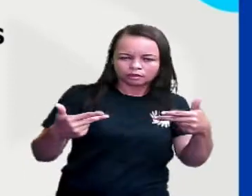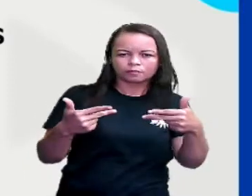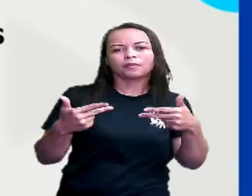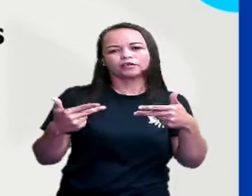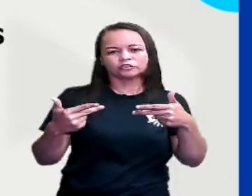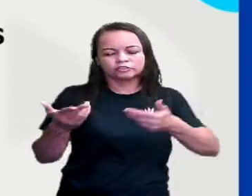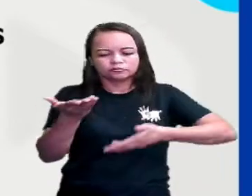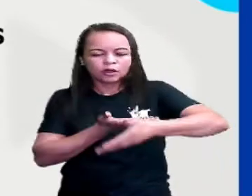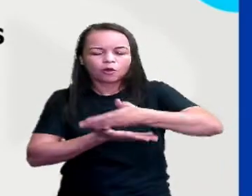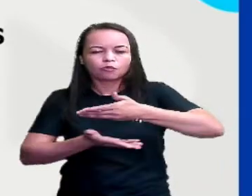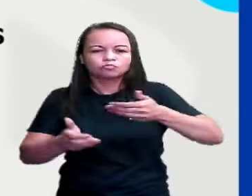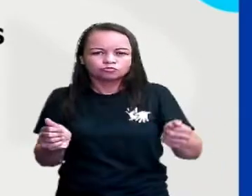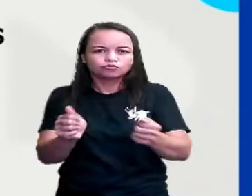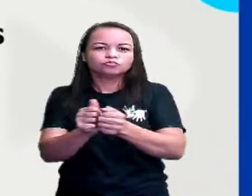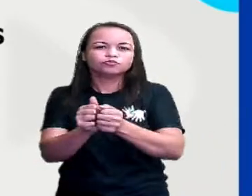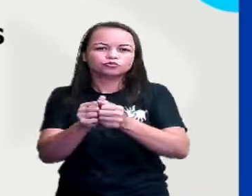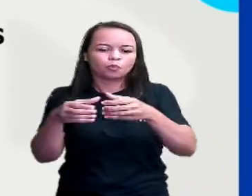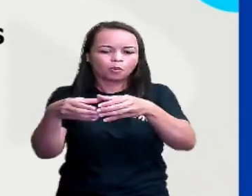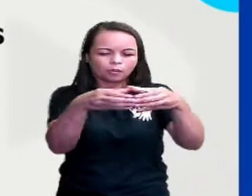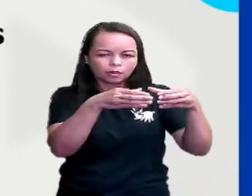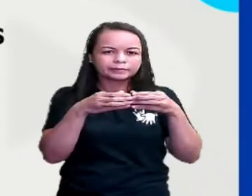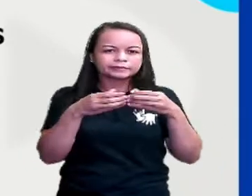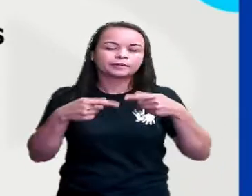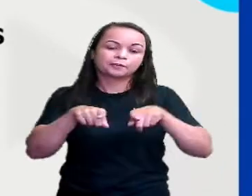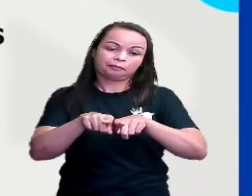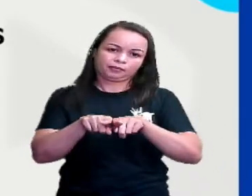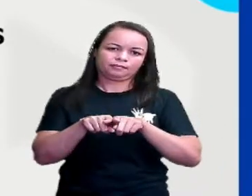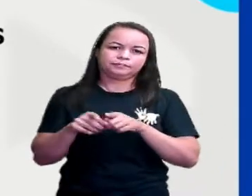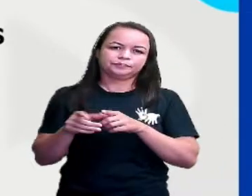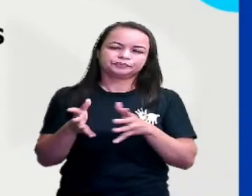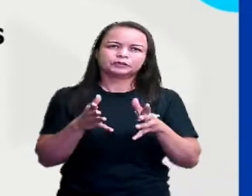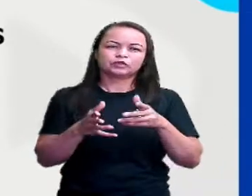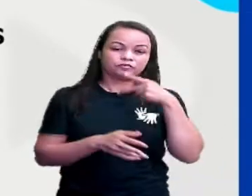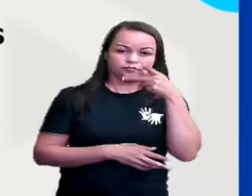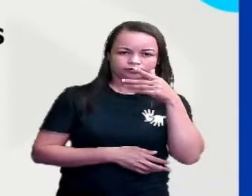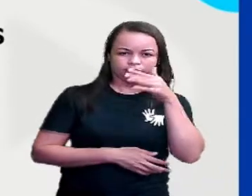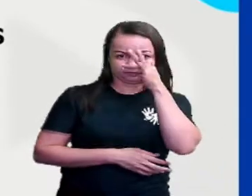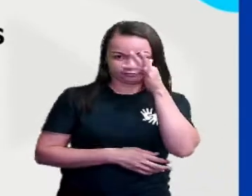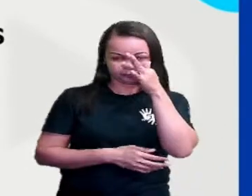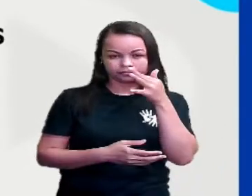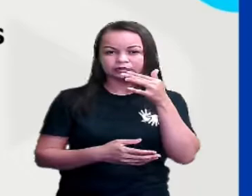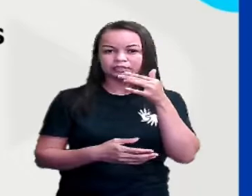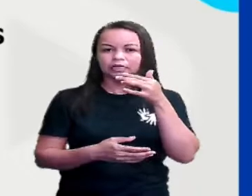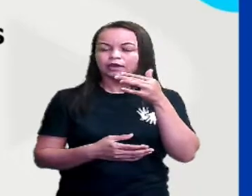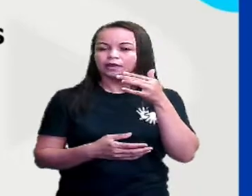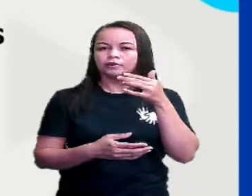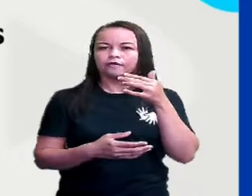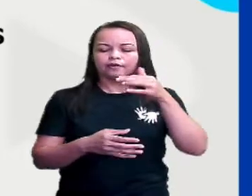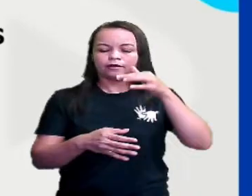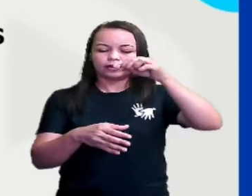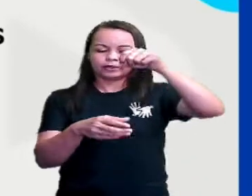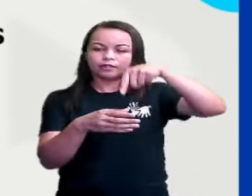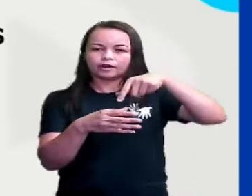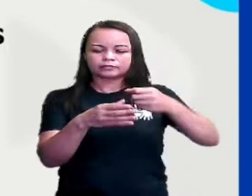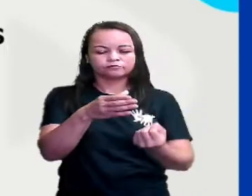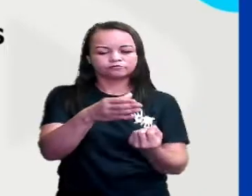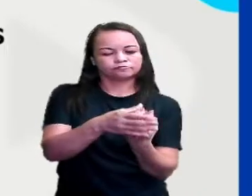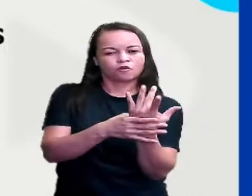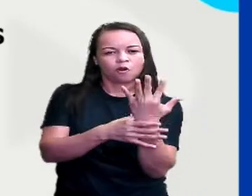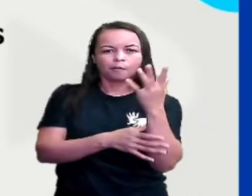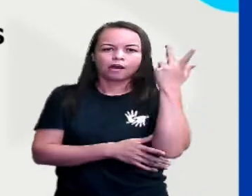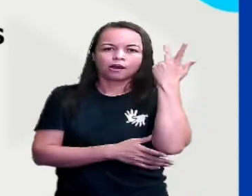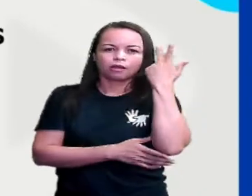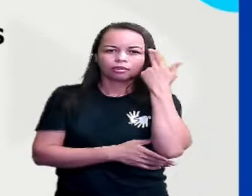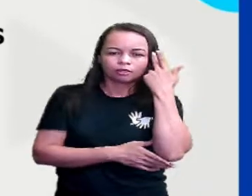no ambiente, tá certo? Portanto, quando a gente fala das plantas, né, que nascem de forma natural, uma característica